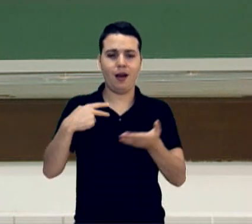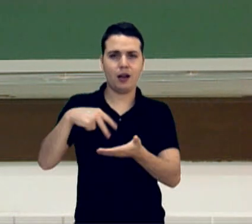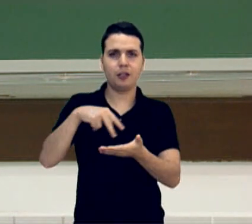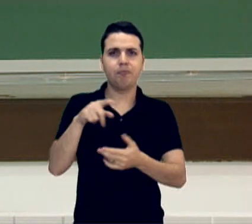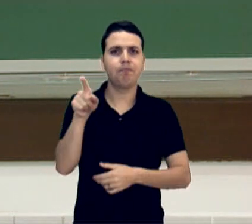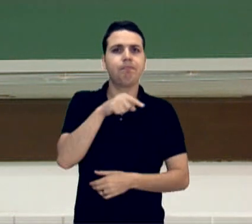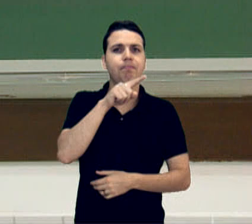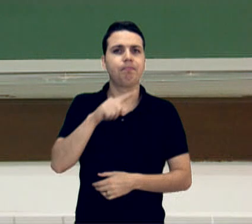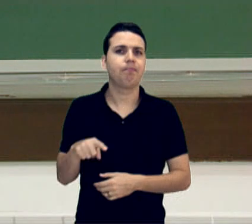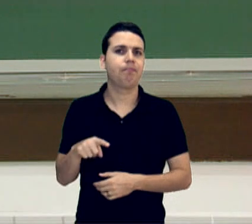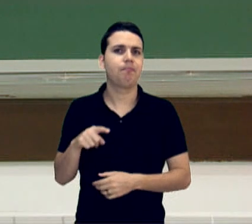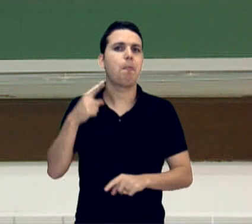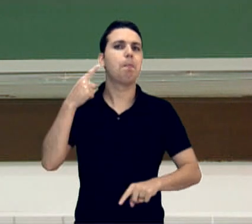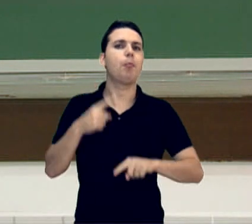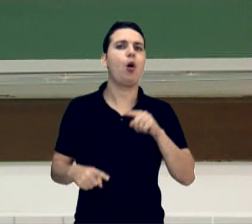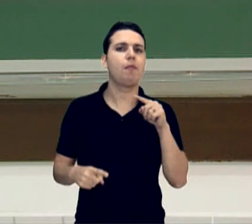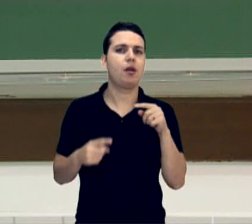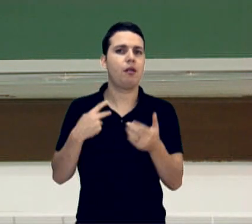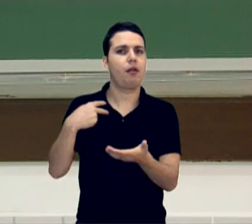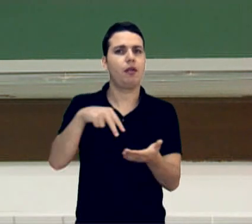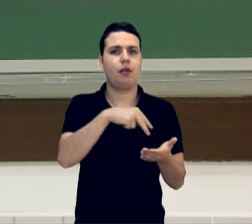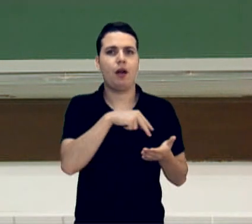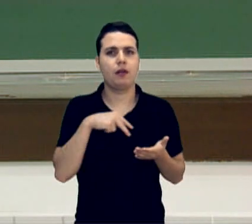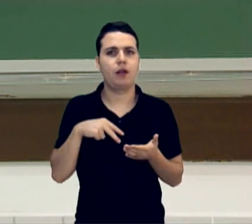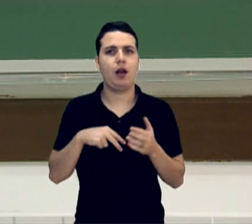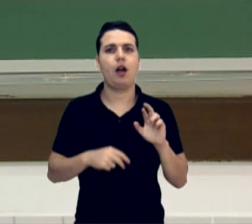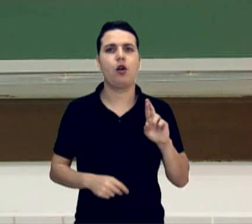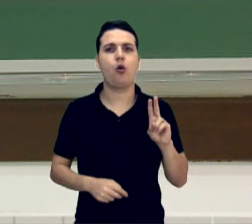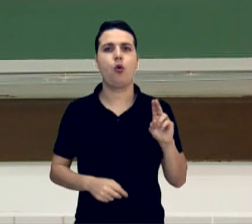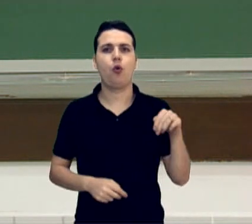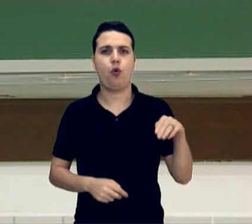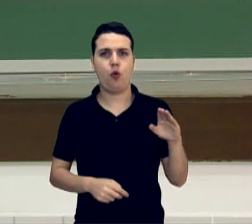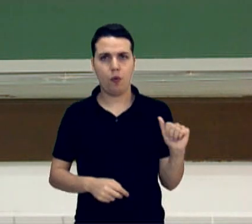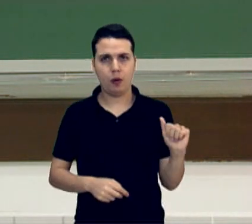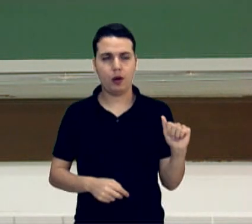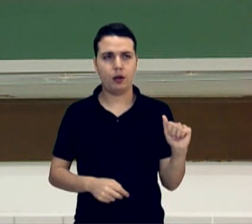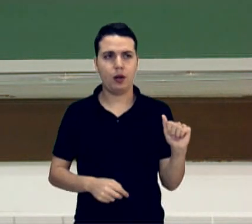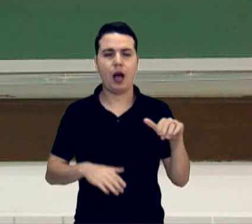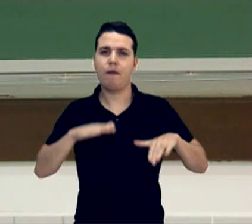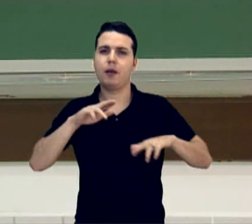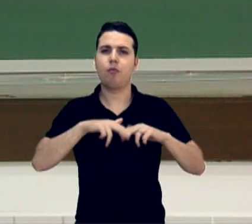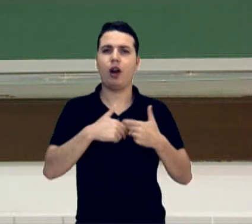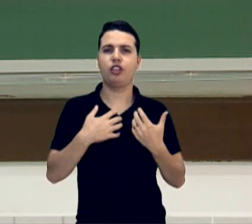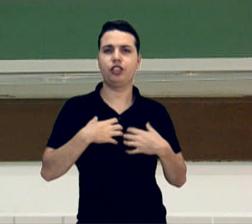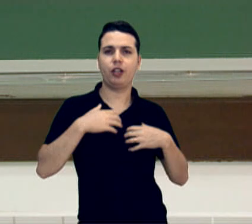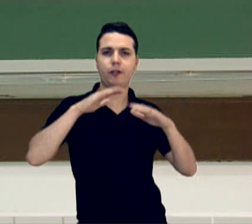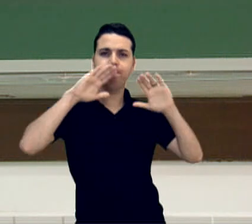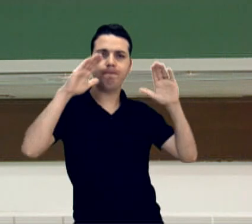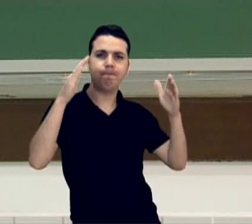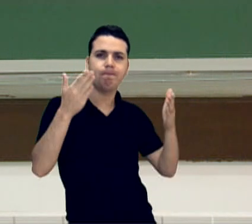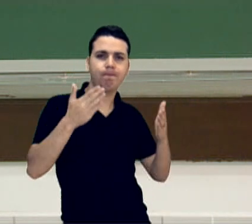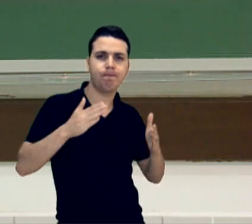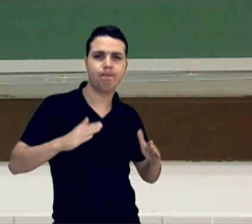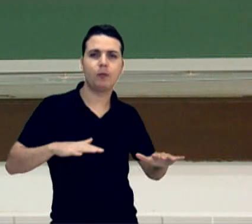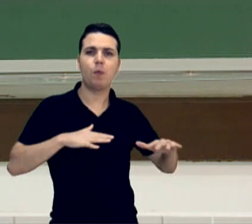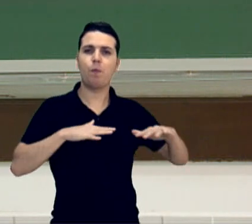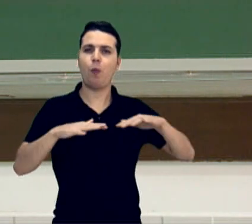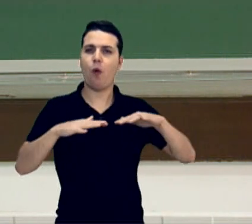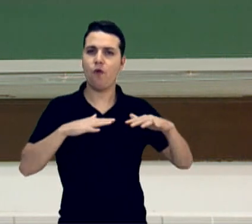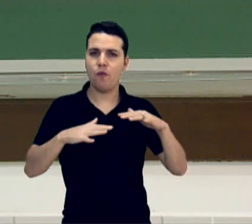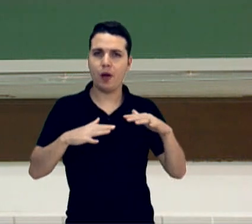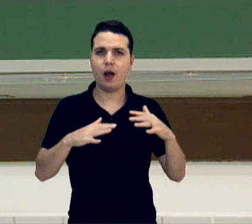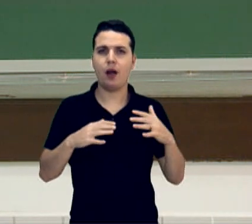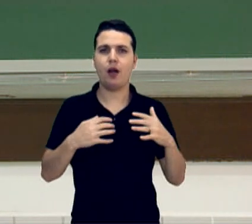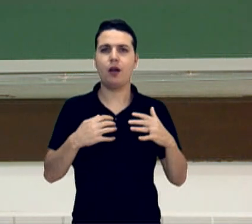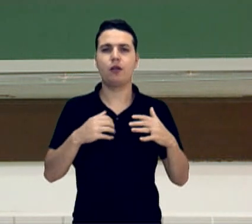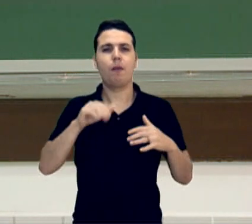era proibido dançar a rumba, né? Talvez pela sensualidade, pelos movimentos mais